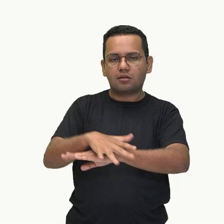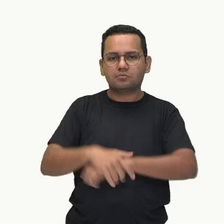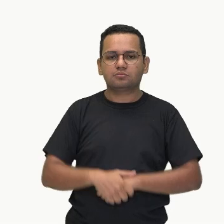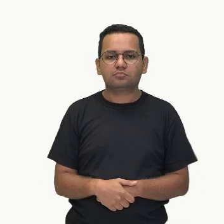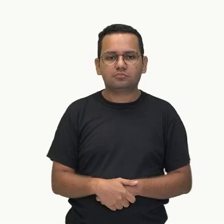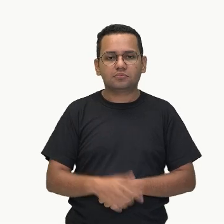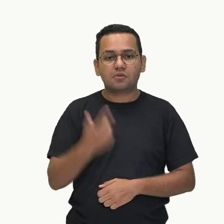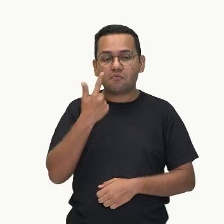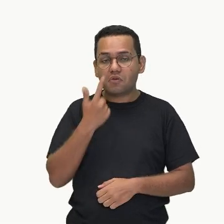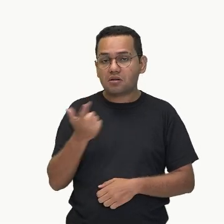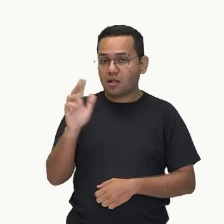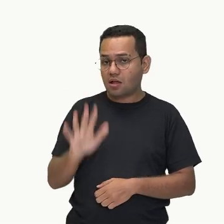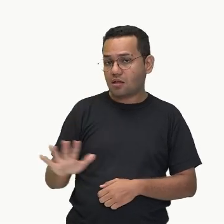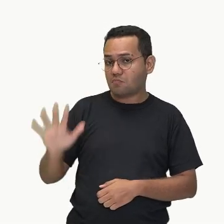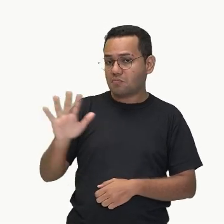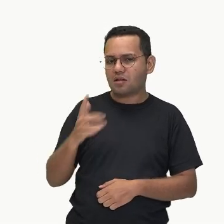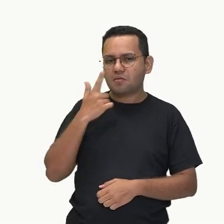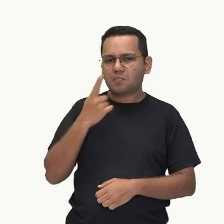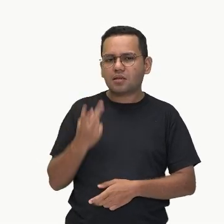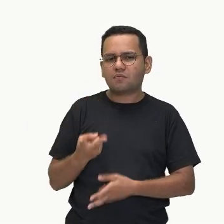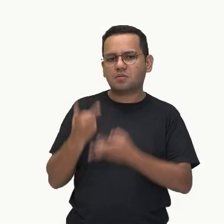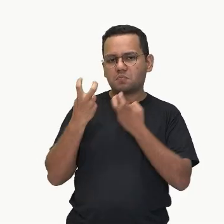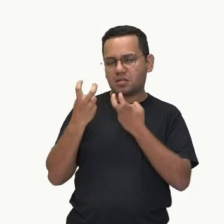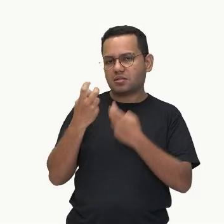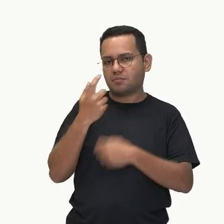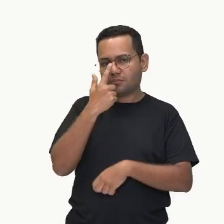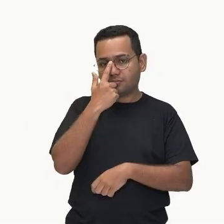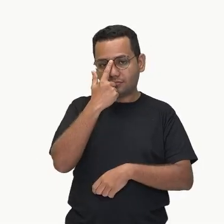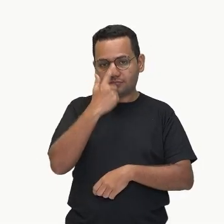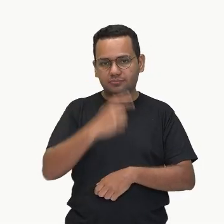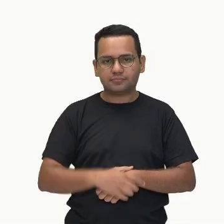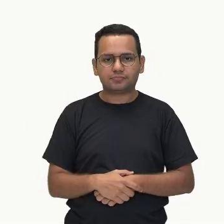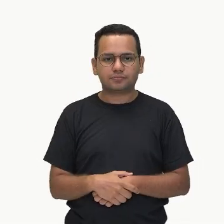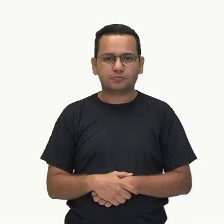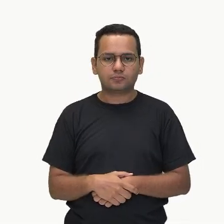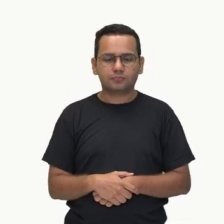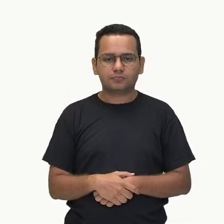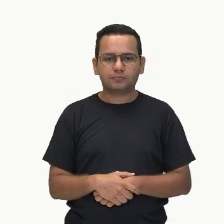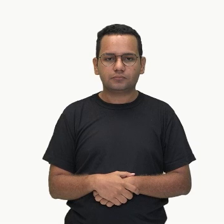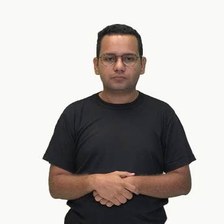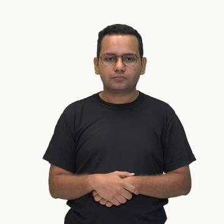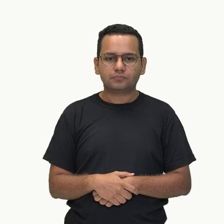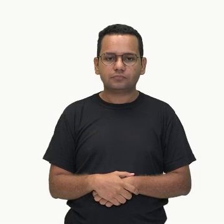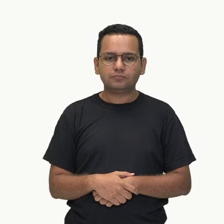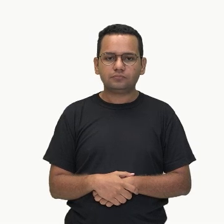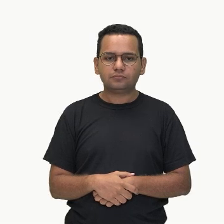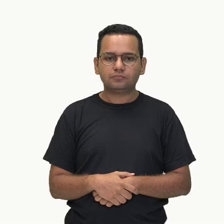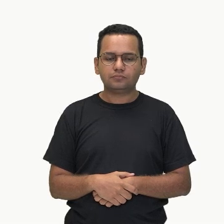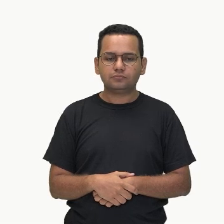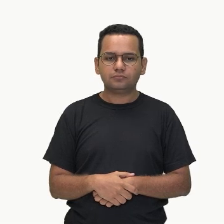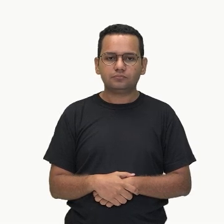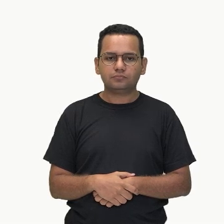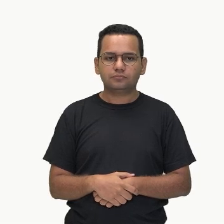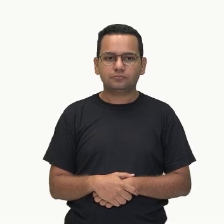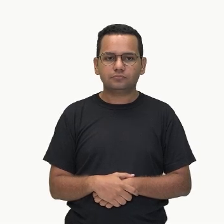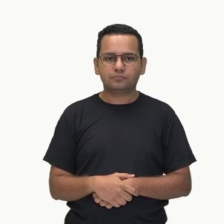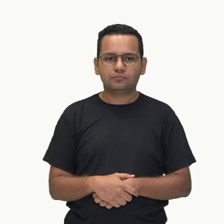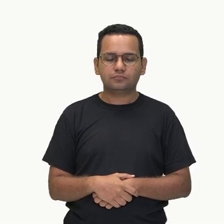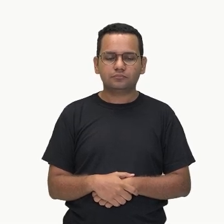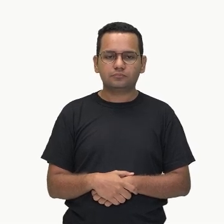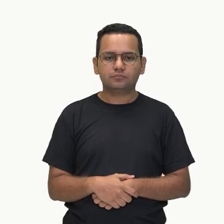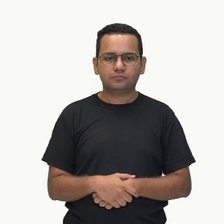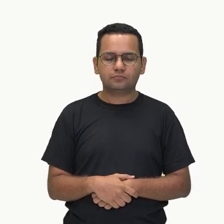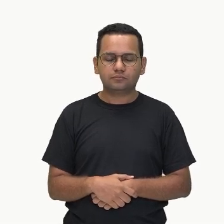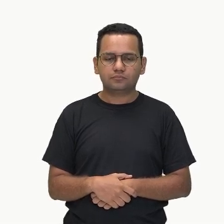observando, eu vou circular para ficar mais claro para você a que imagem eu estou me referindo, né? A que parte da imagem,